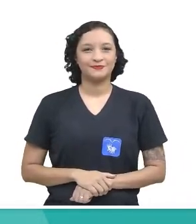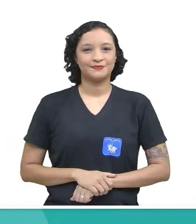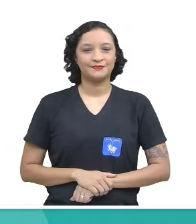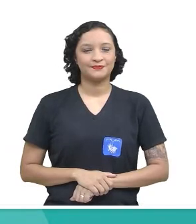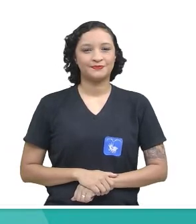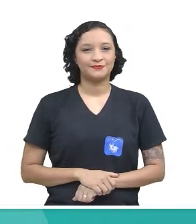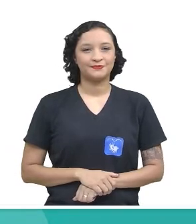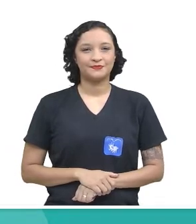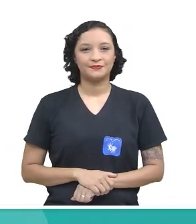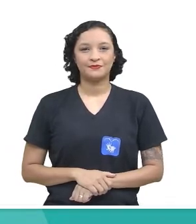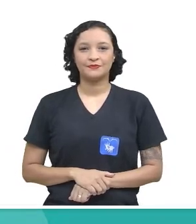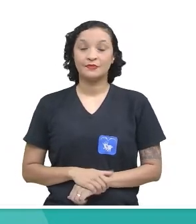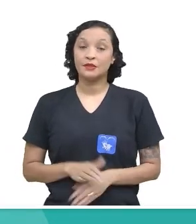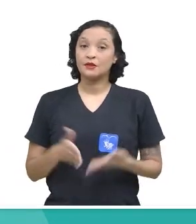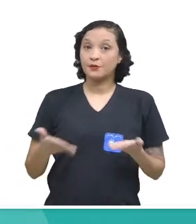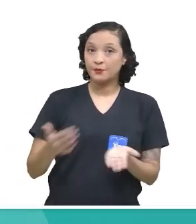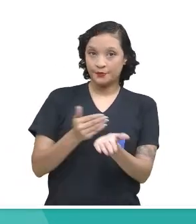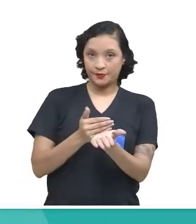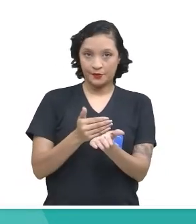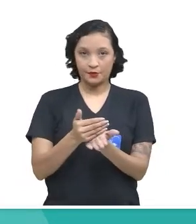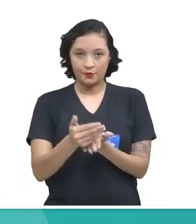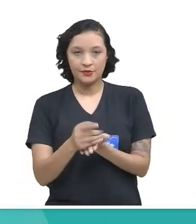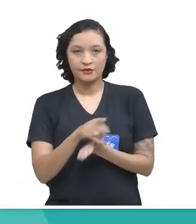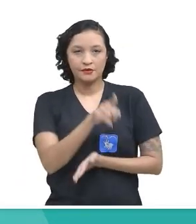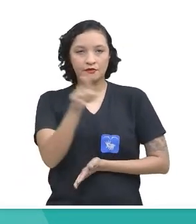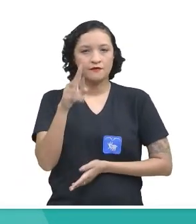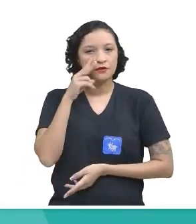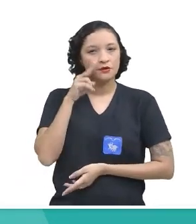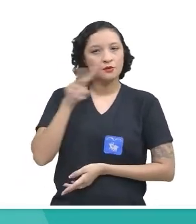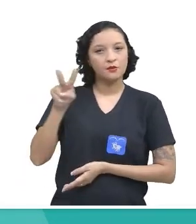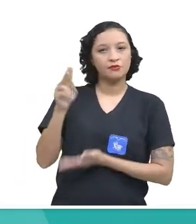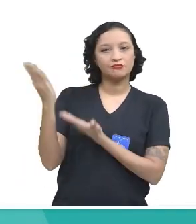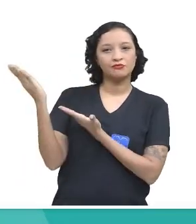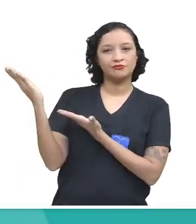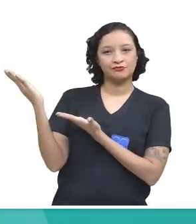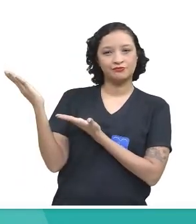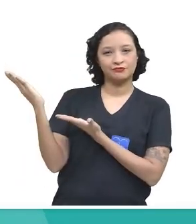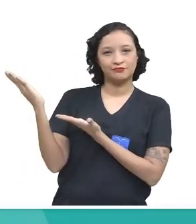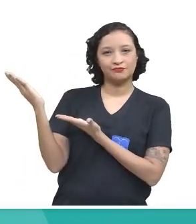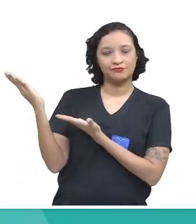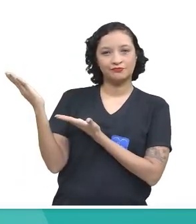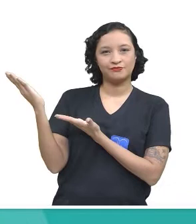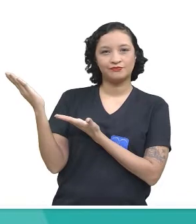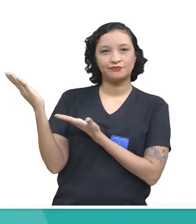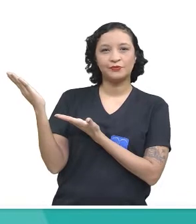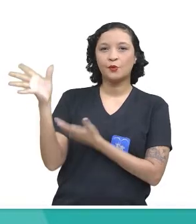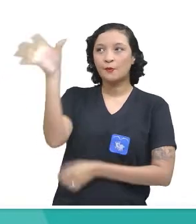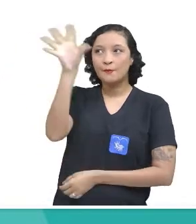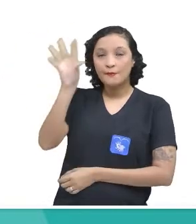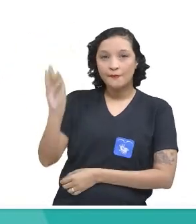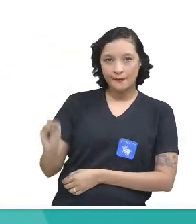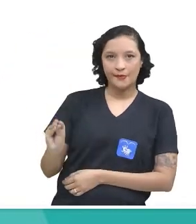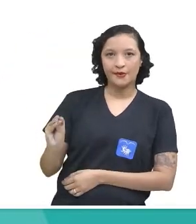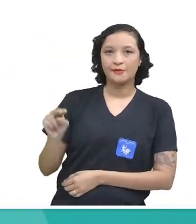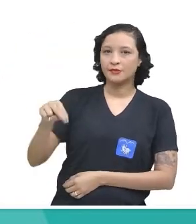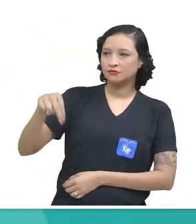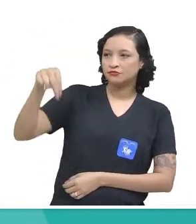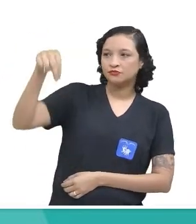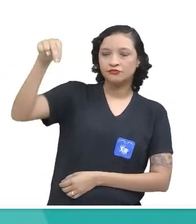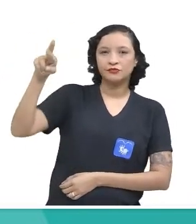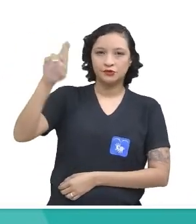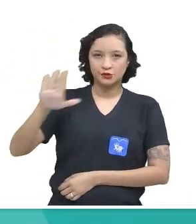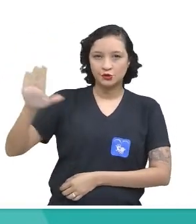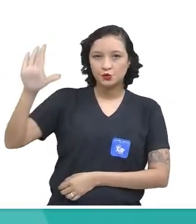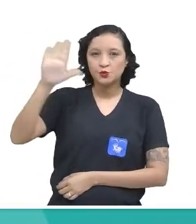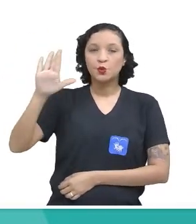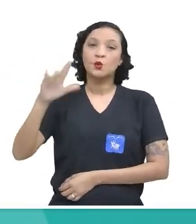E para iniciar, eu quero que vocês olhem aqui o nosso mapa da região norte com os